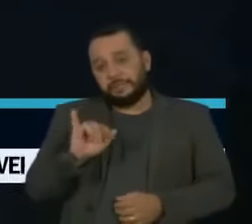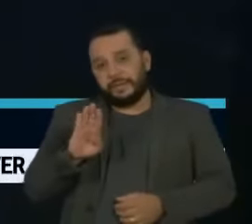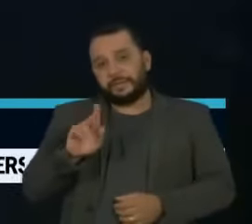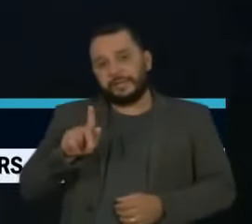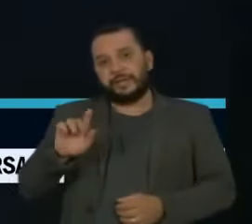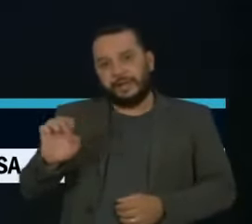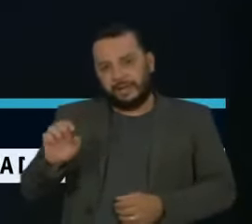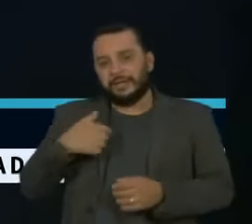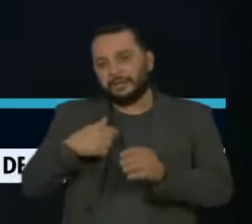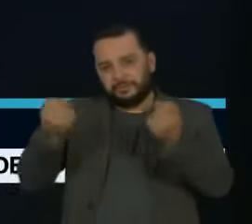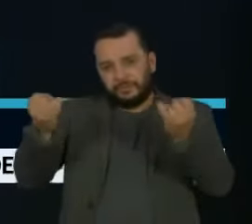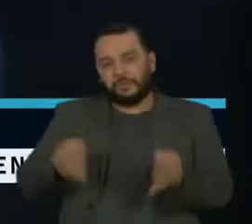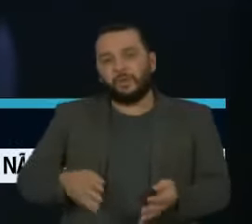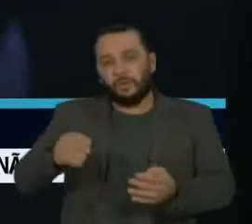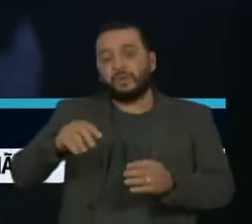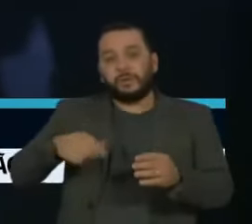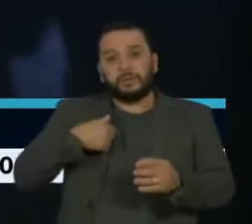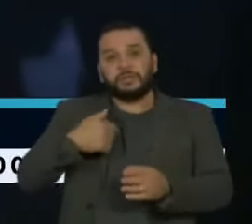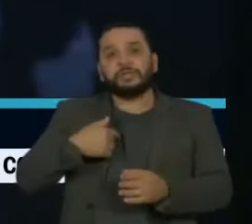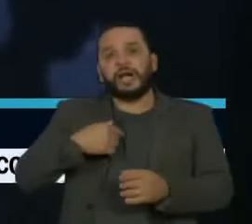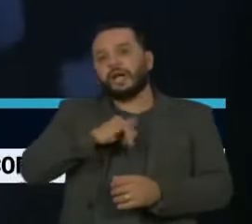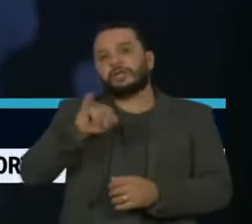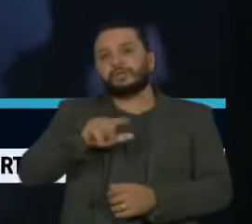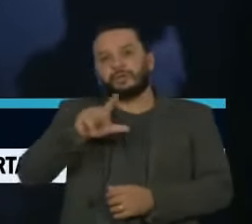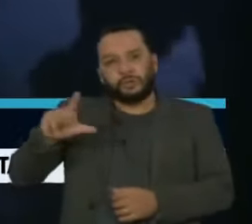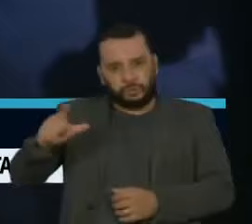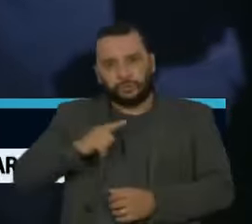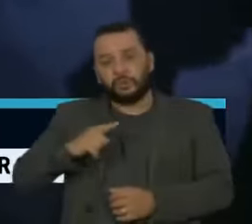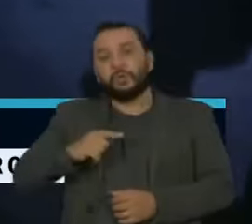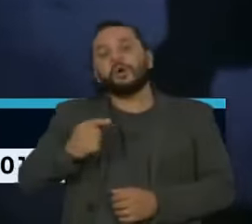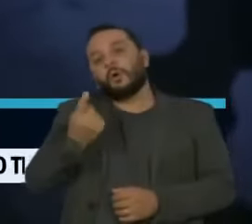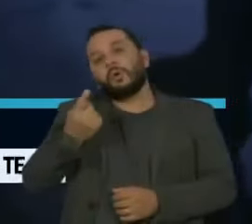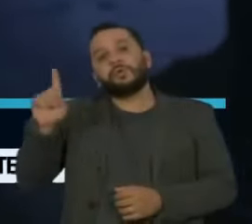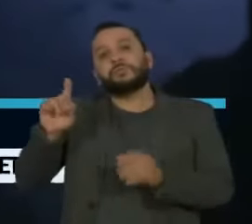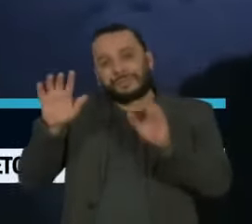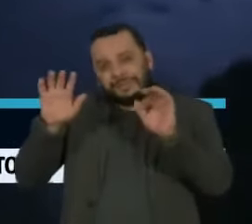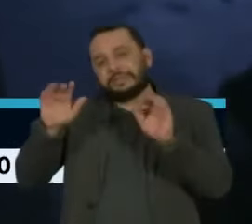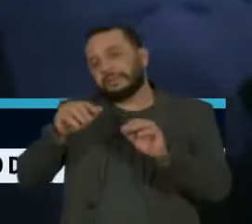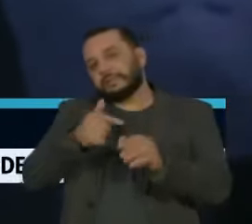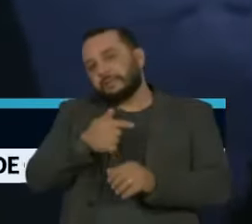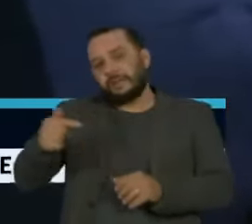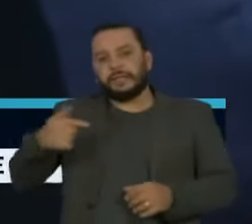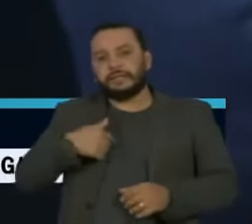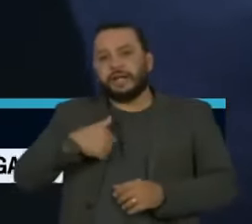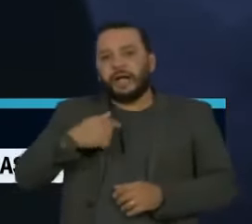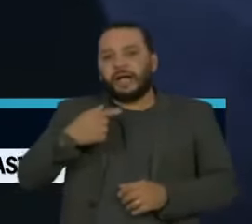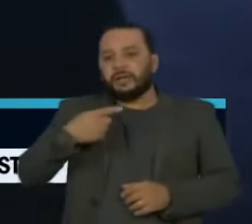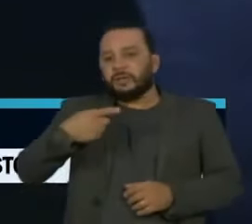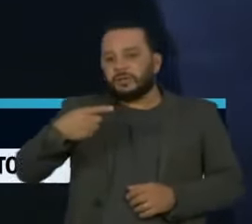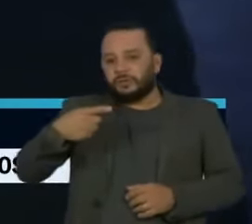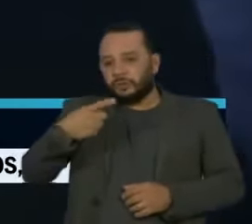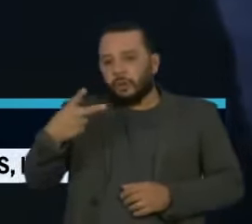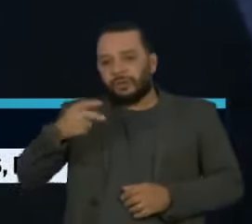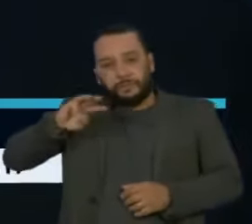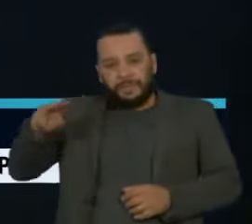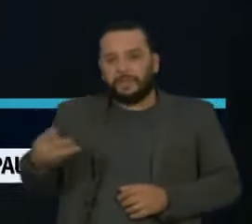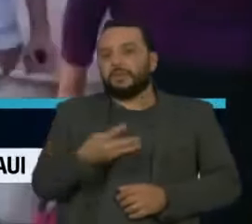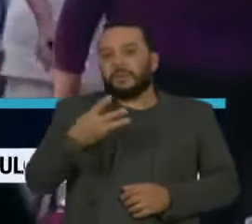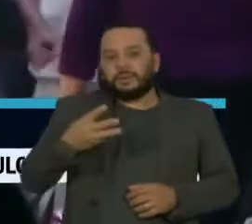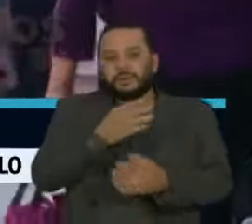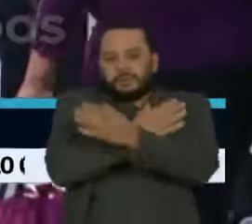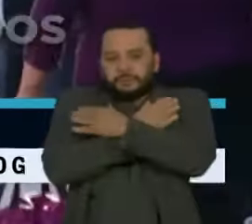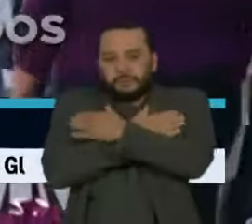país encerrou a penúltima semana de julho com 12 milhões de desempregados, 3 milhões a mais do que na primeira semana de